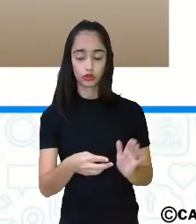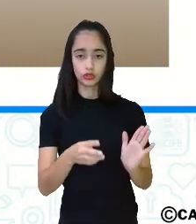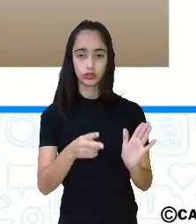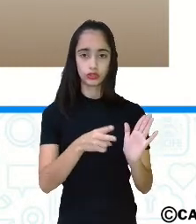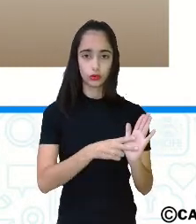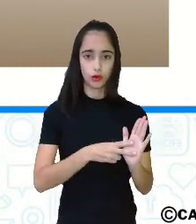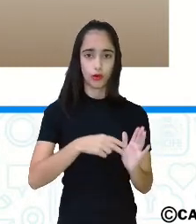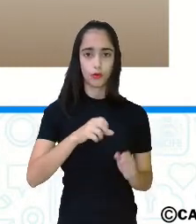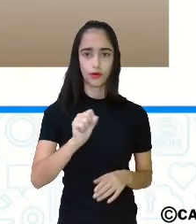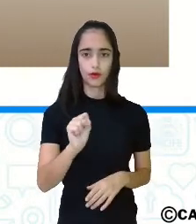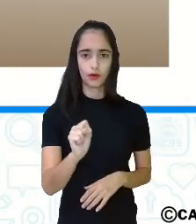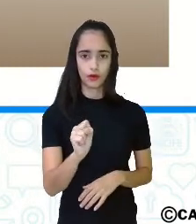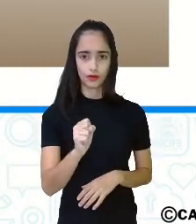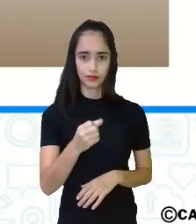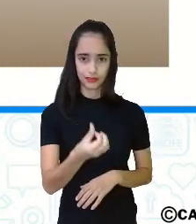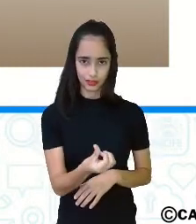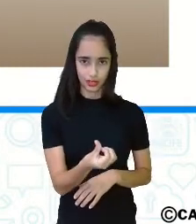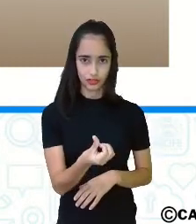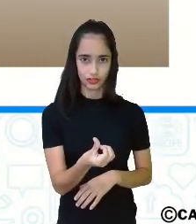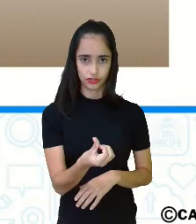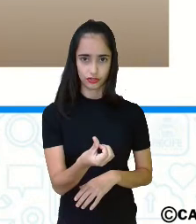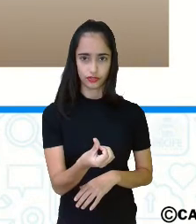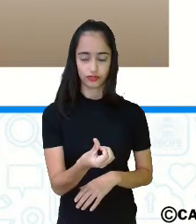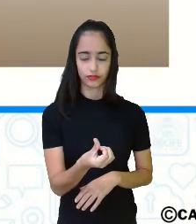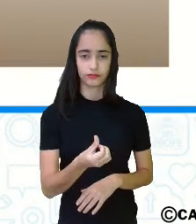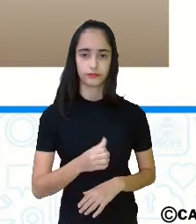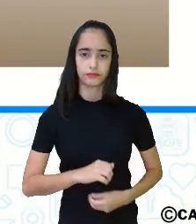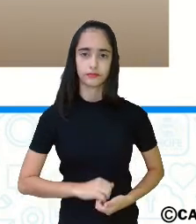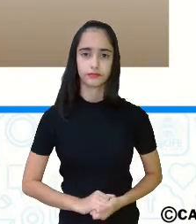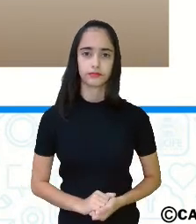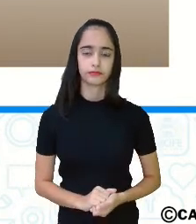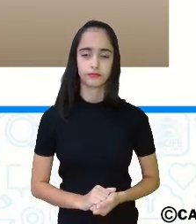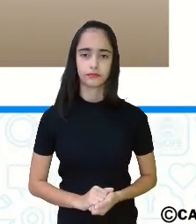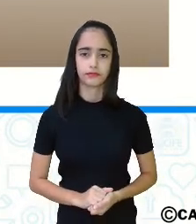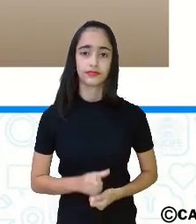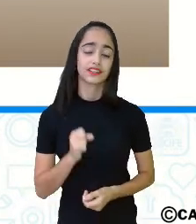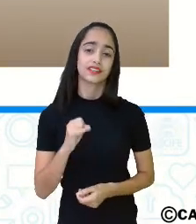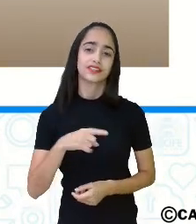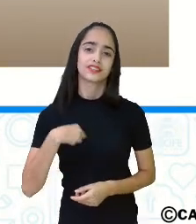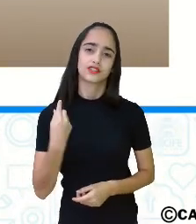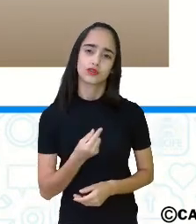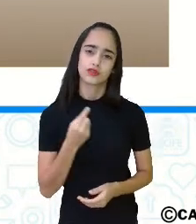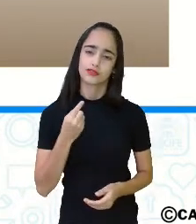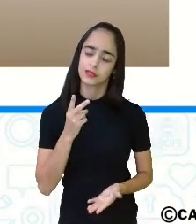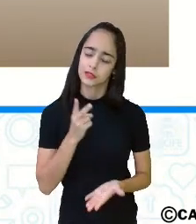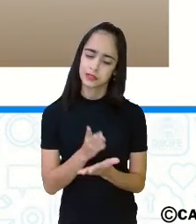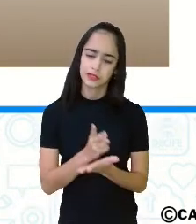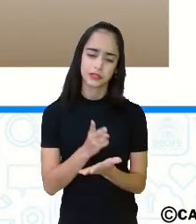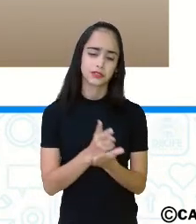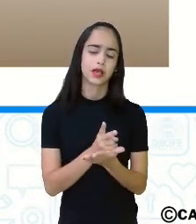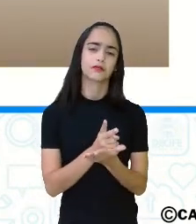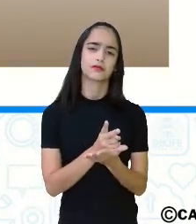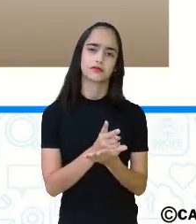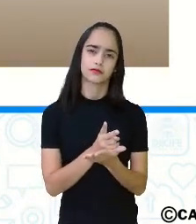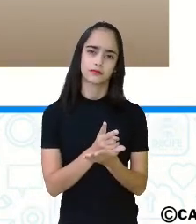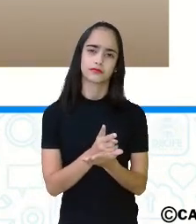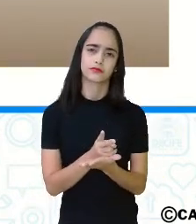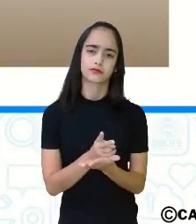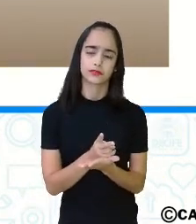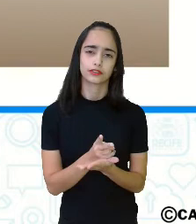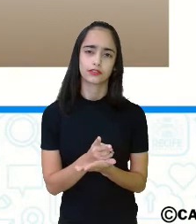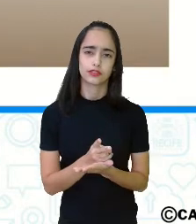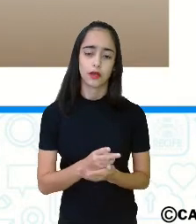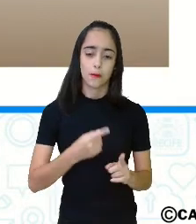no próximo elemento da sequência numérica, que é o 6. Se a gente continuar sempre assim, mais 2,